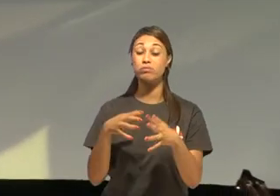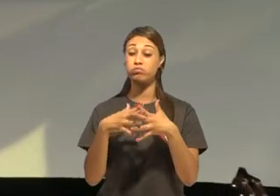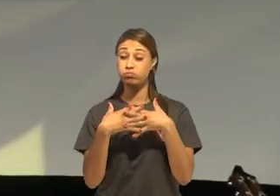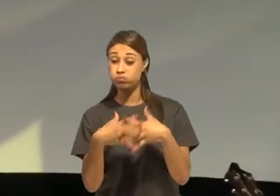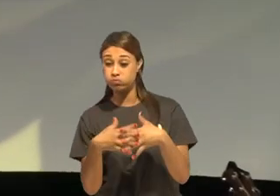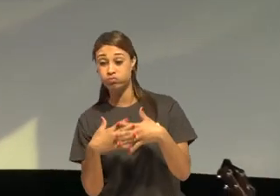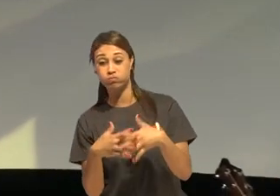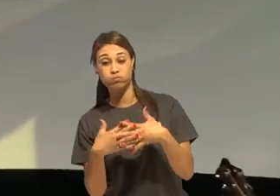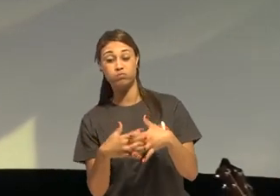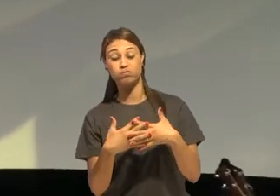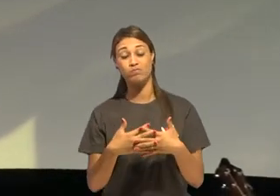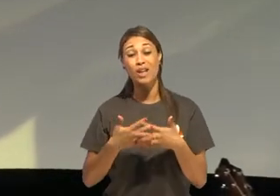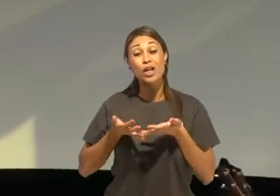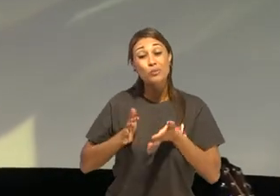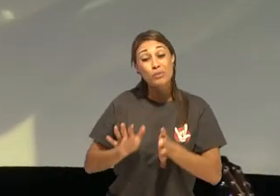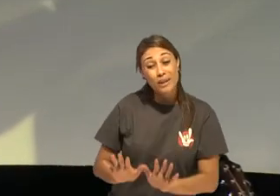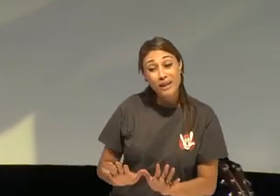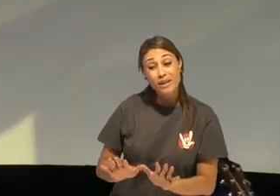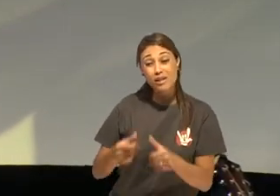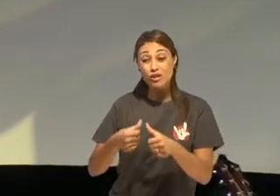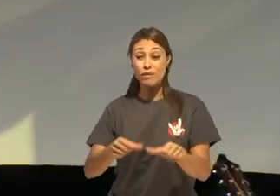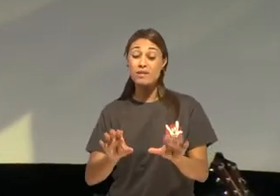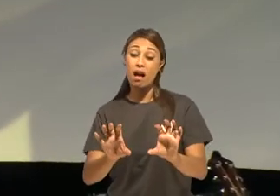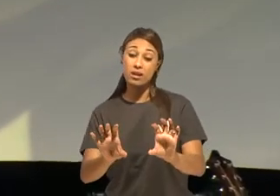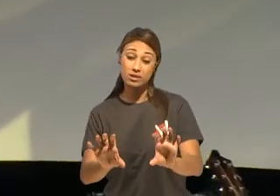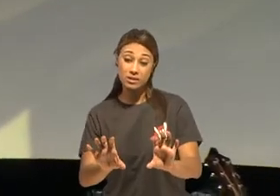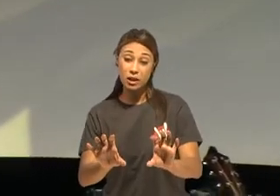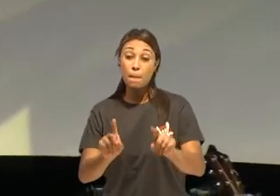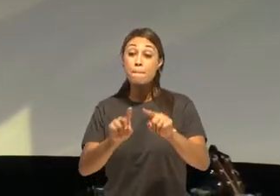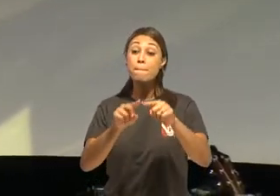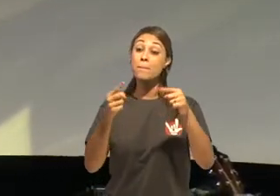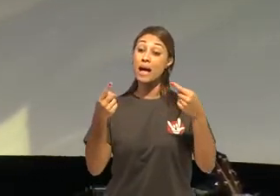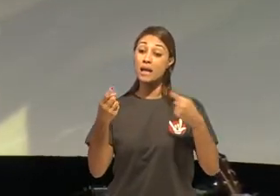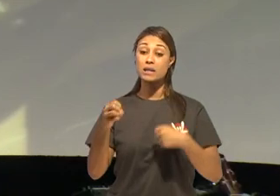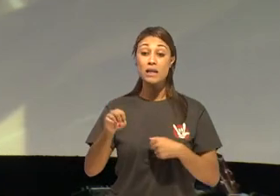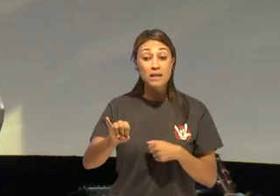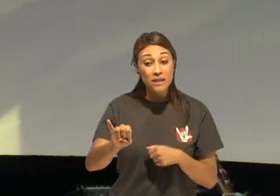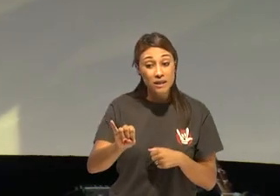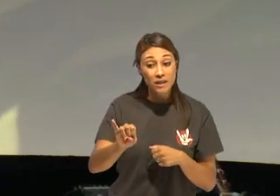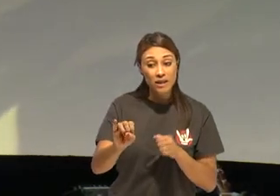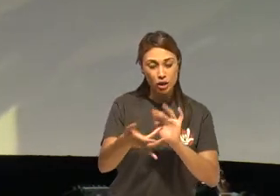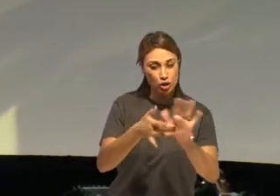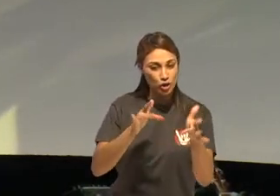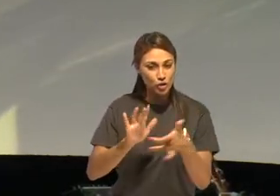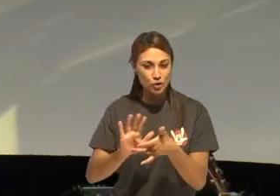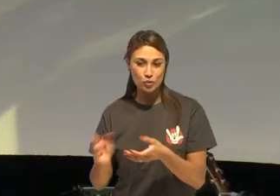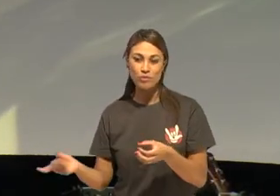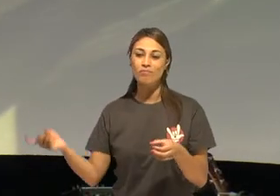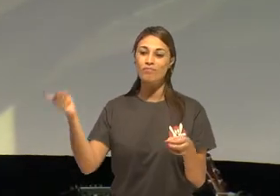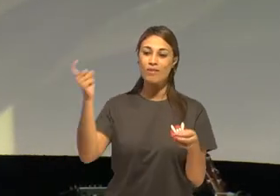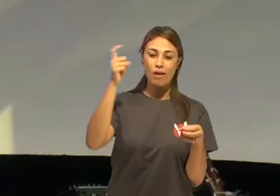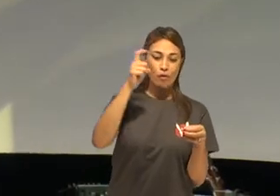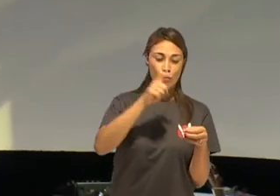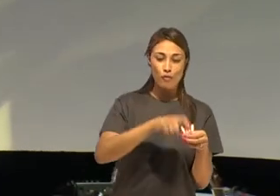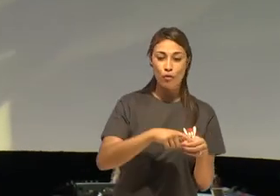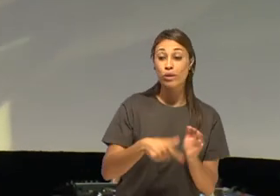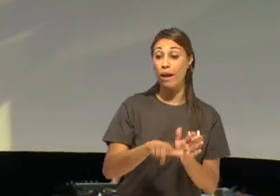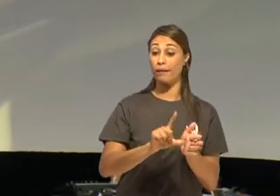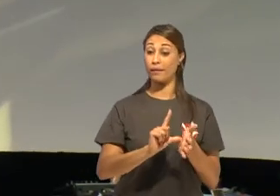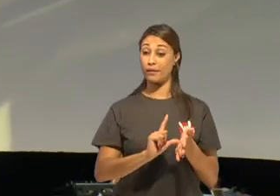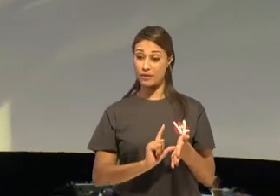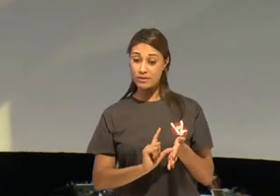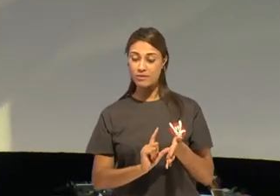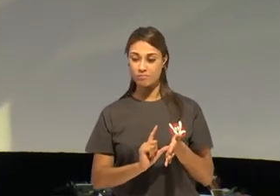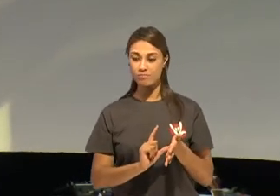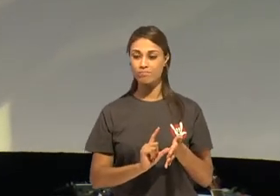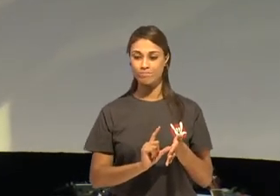estivesse, mas se o Senhor não voltar, quando tudo isso acabar, Eu creio